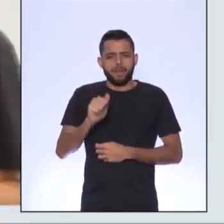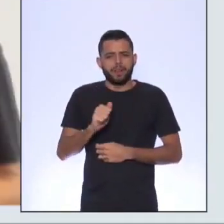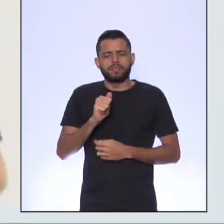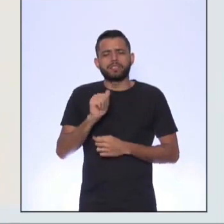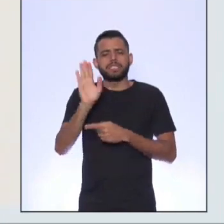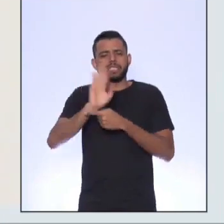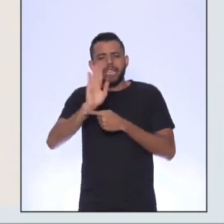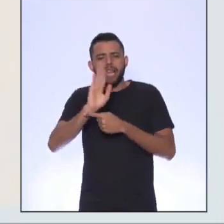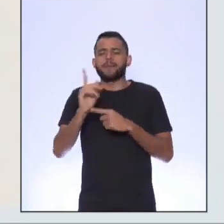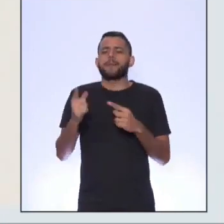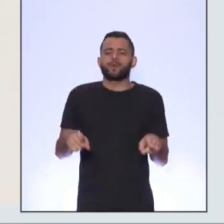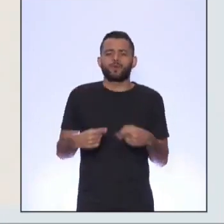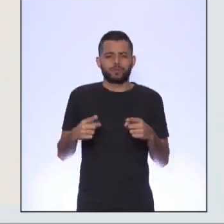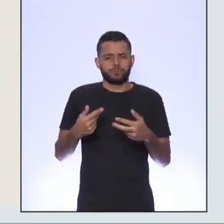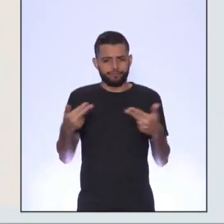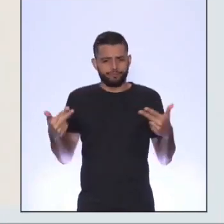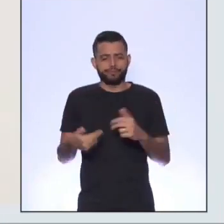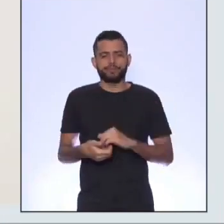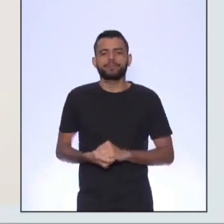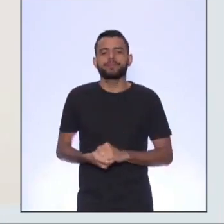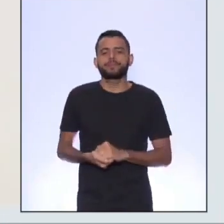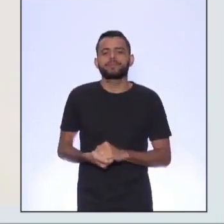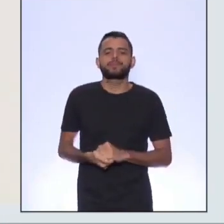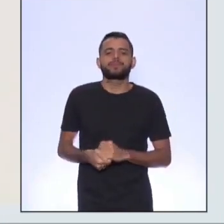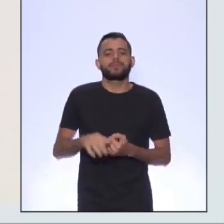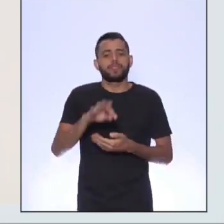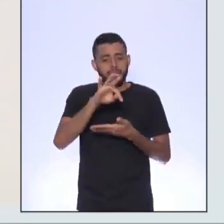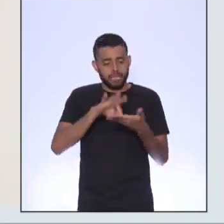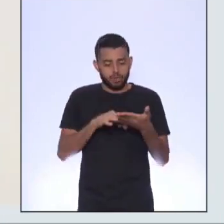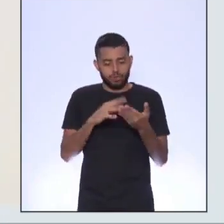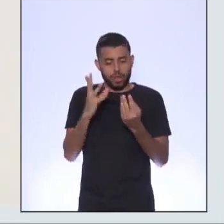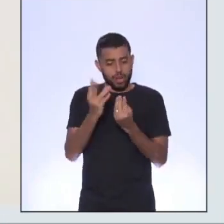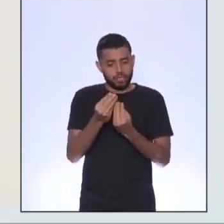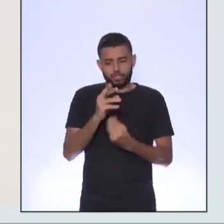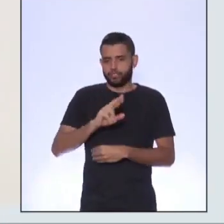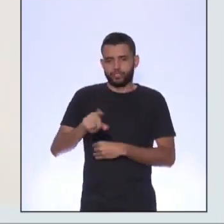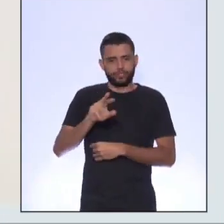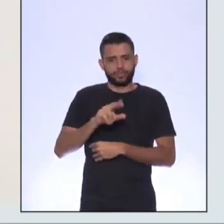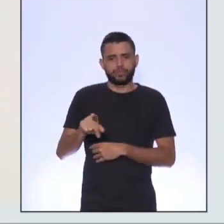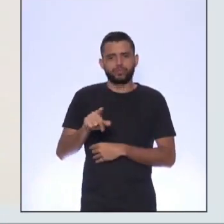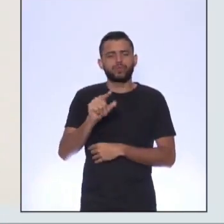letra de música e tal. O texto não artístico é aquele que